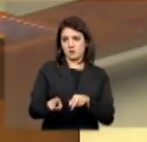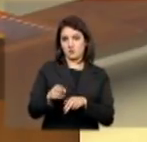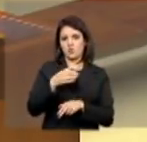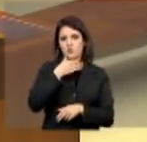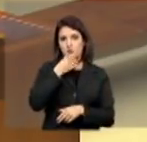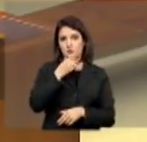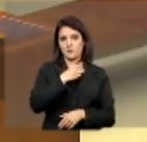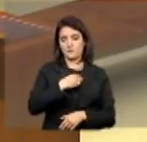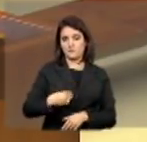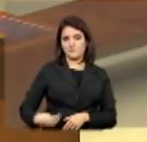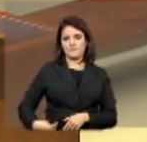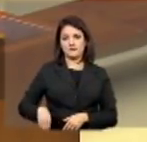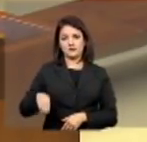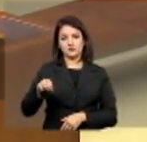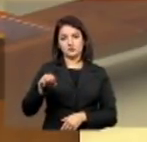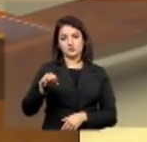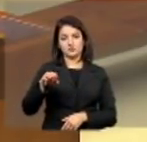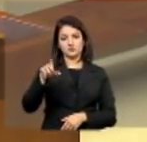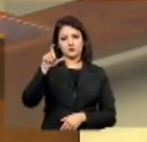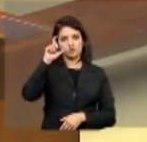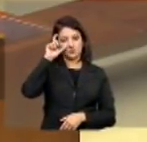o eminente ministro relator